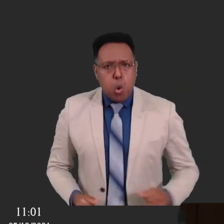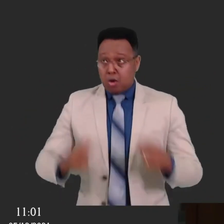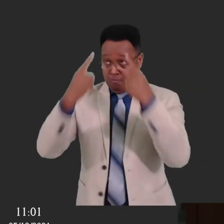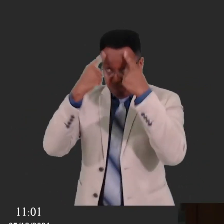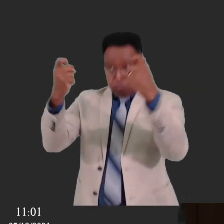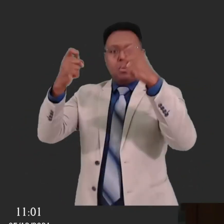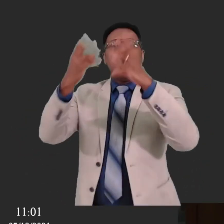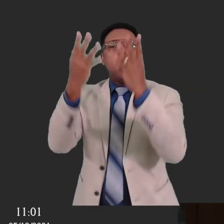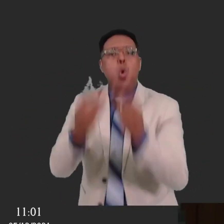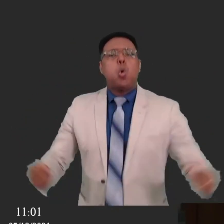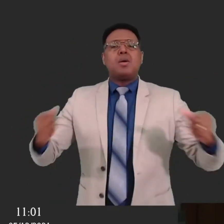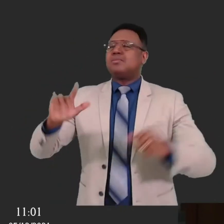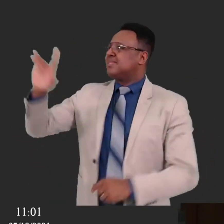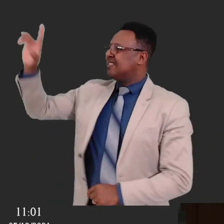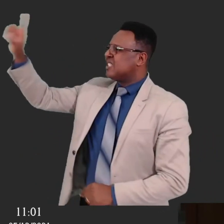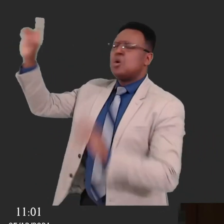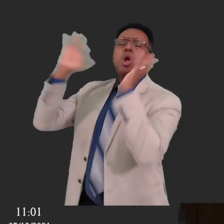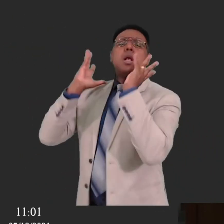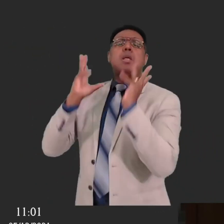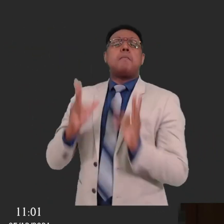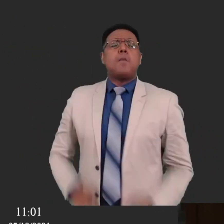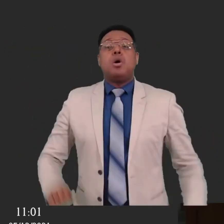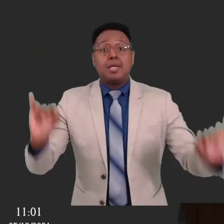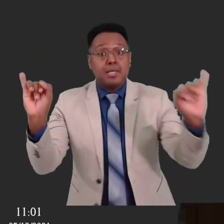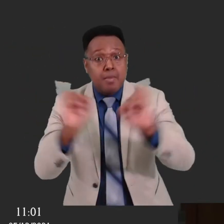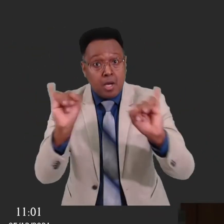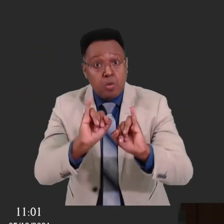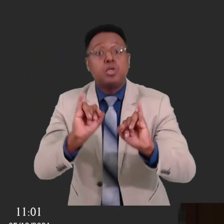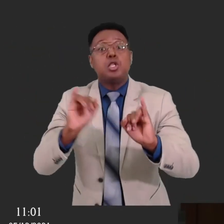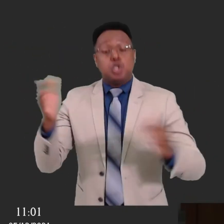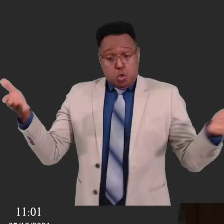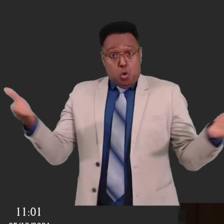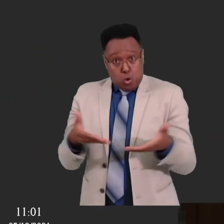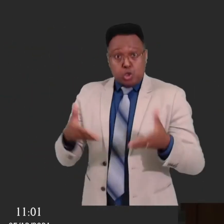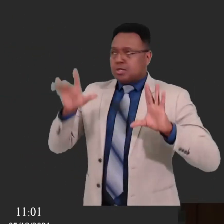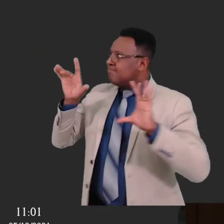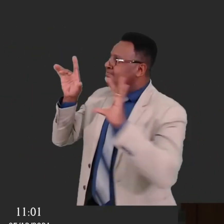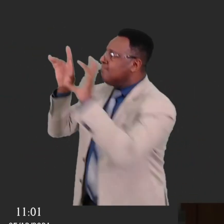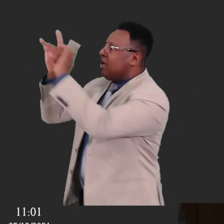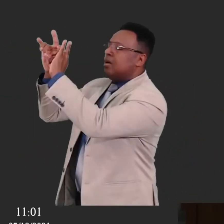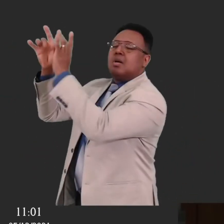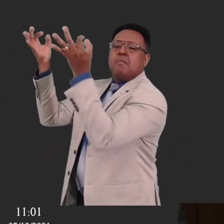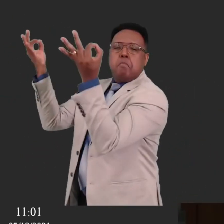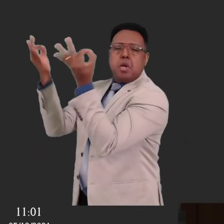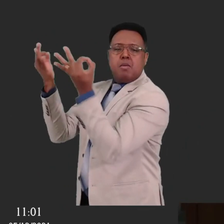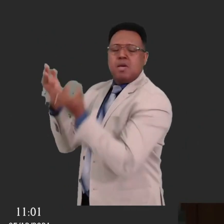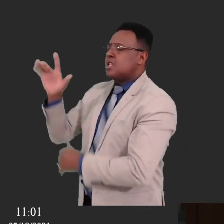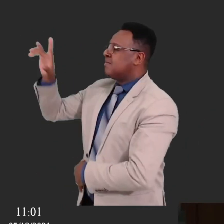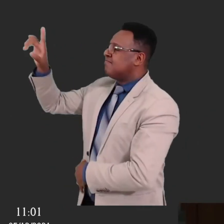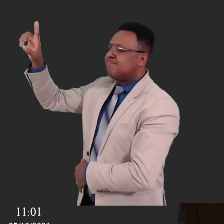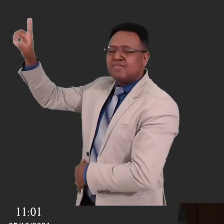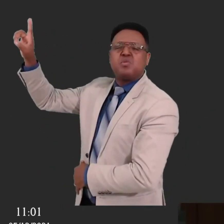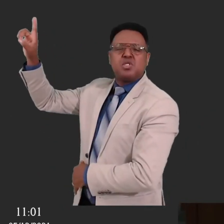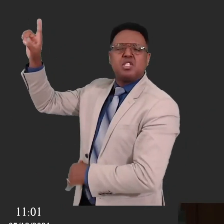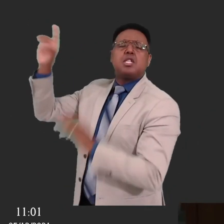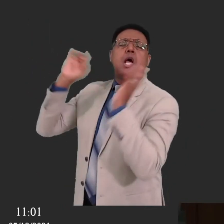quê? Porque o Senhor limpou. Olha, irmão, se houvesse comunhão nesta manhã, o Senhor faria uma